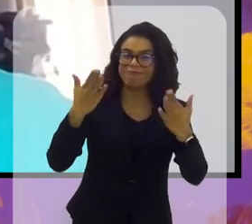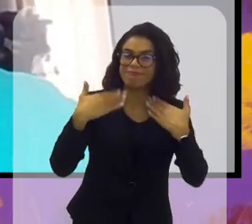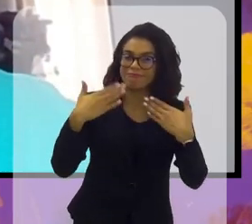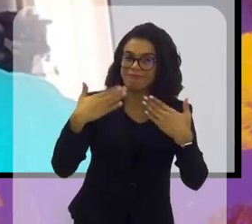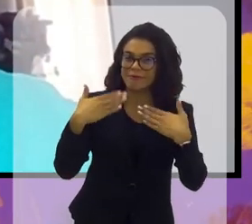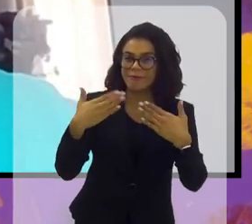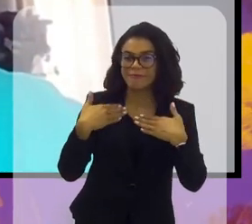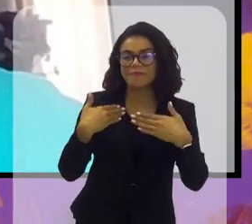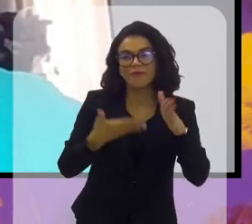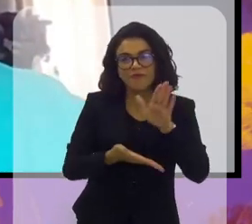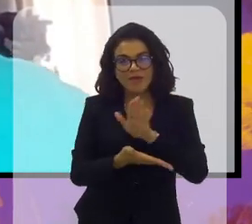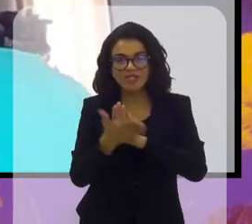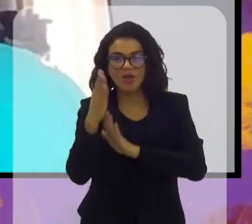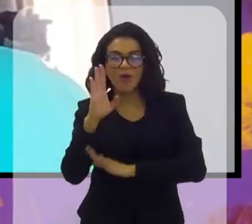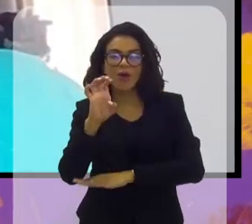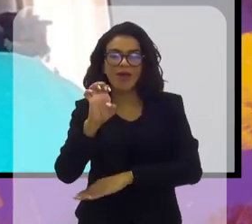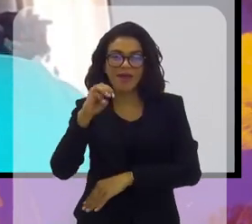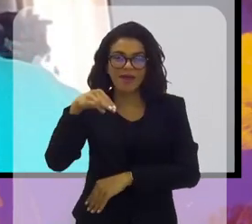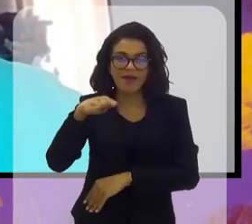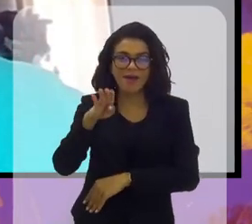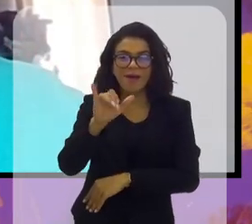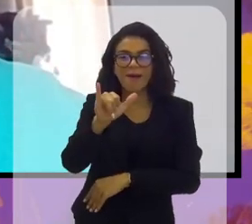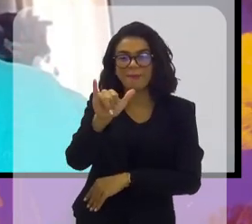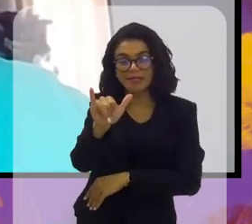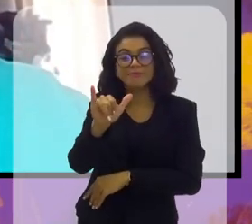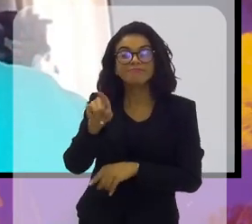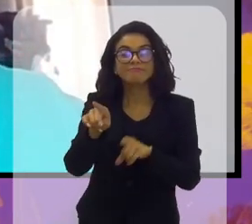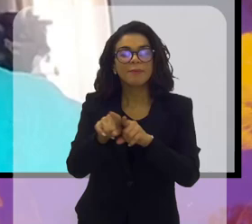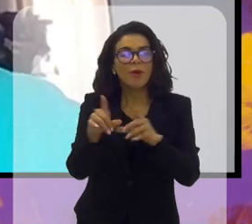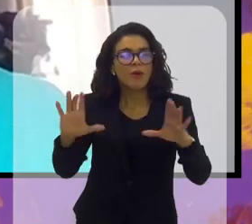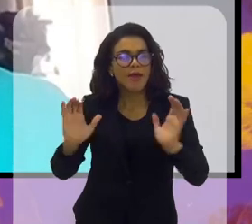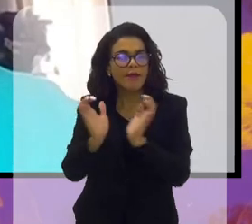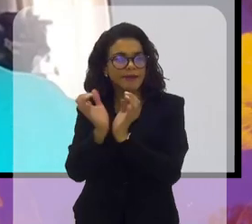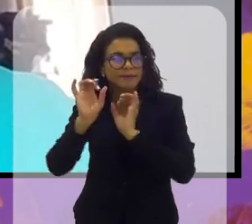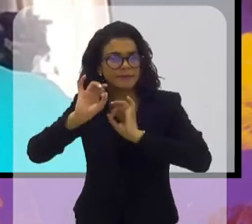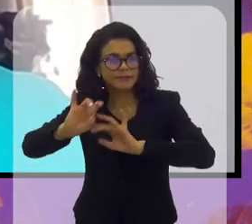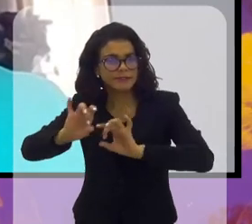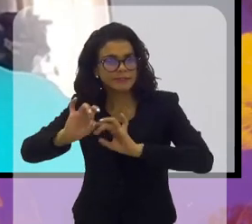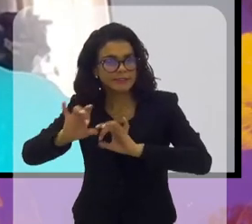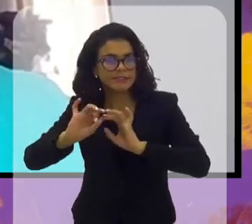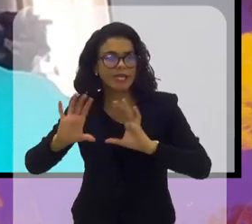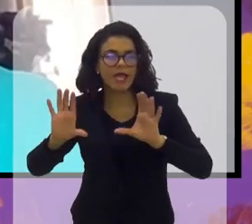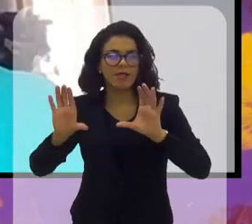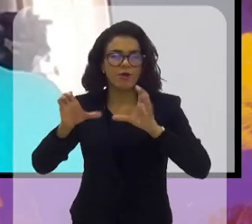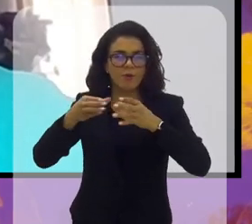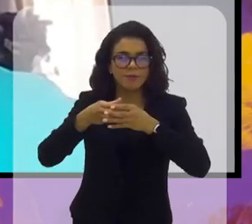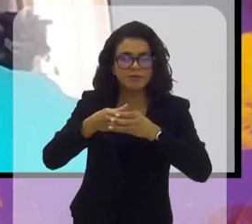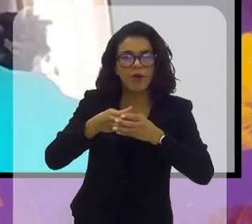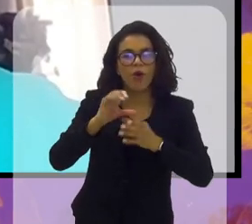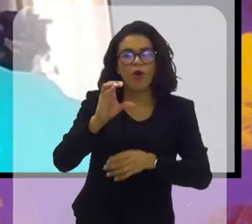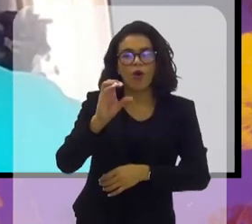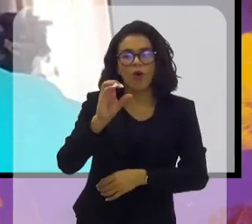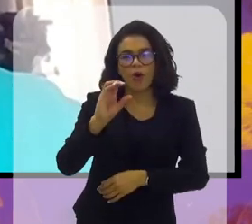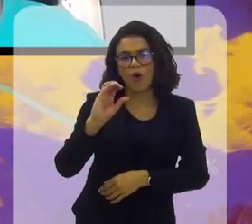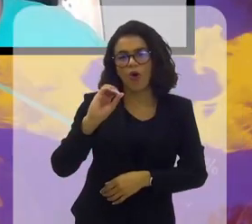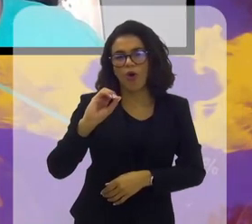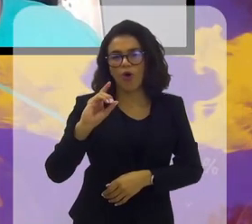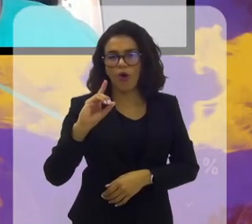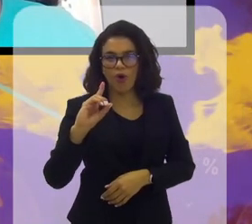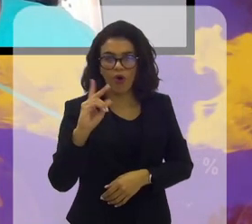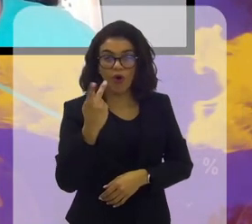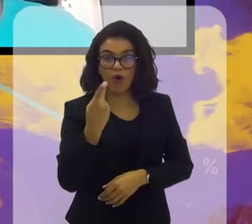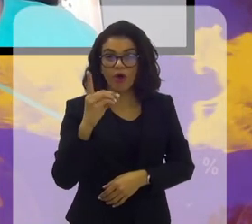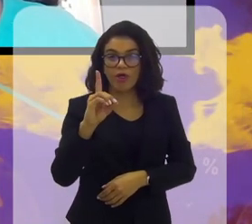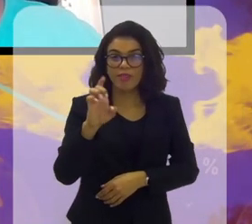Wembley, não fui só eu, foi uma equipe de técnicos na época com o pessoal da Odebrecht, com o pessoal da